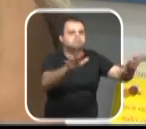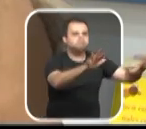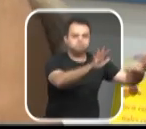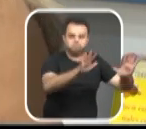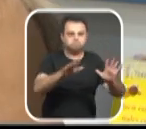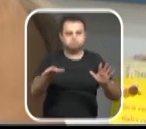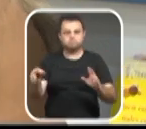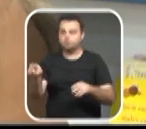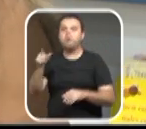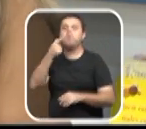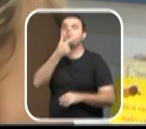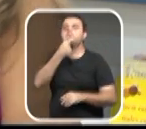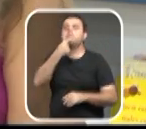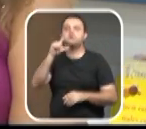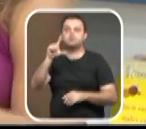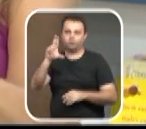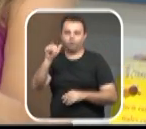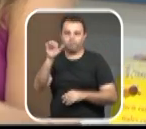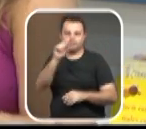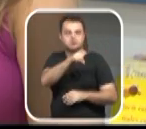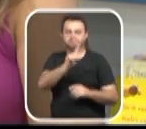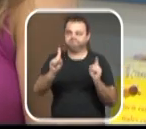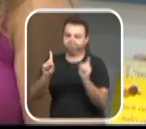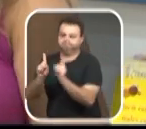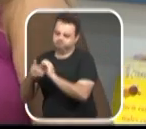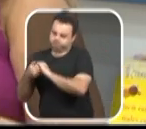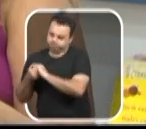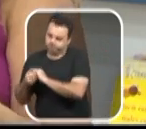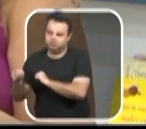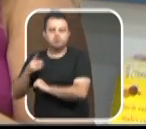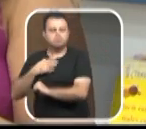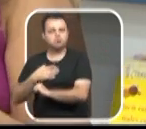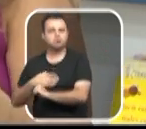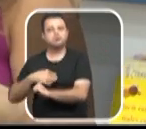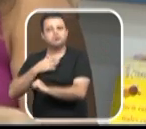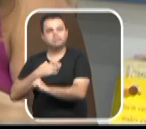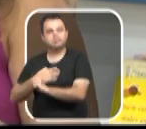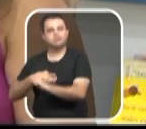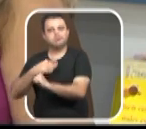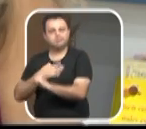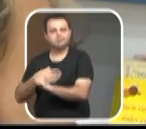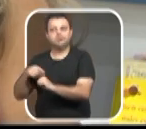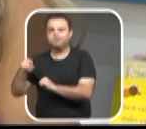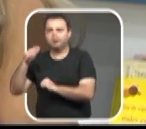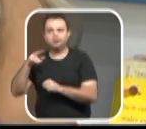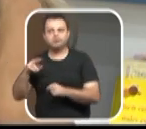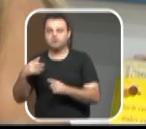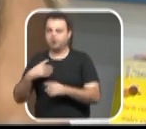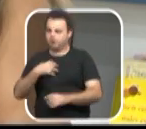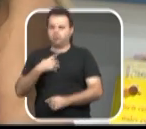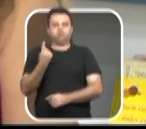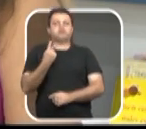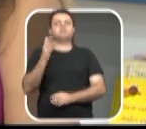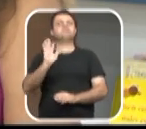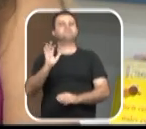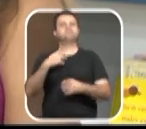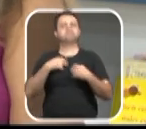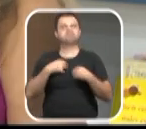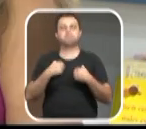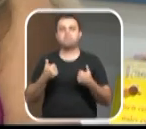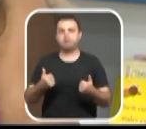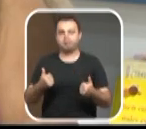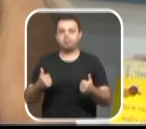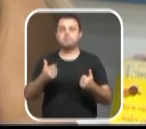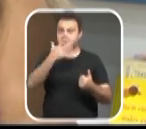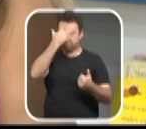na mão do Lucas, entendeu? Então o Lucas se acalmava, o Lucas conseguia entender que ele não estava sozinho naquele ambiente, que tinha